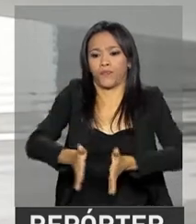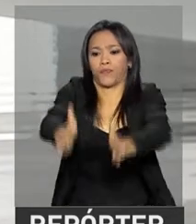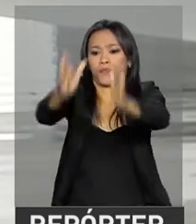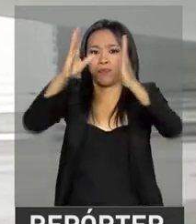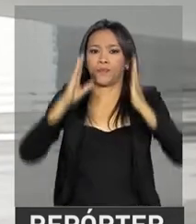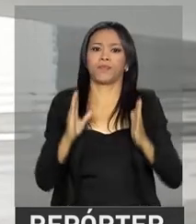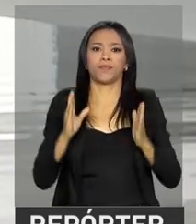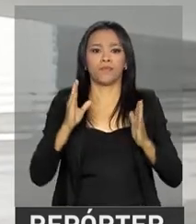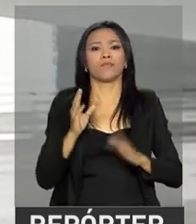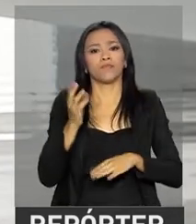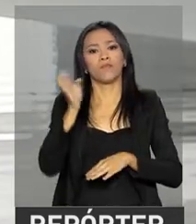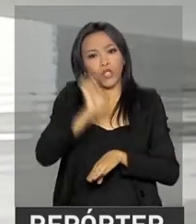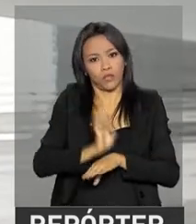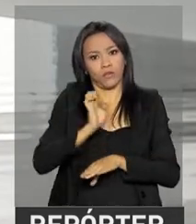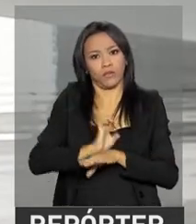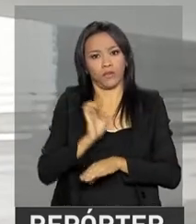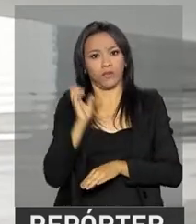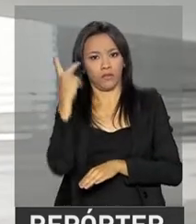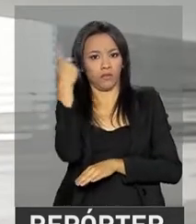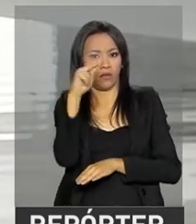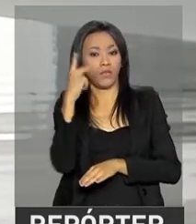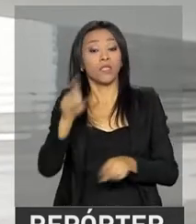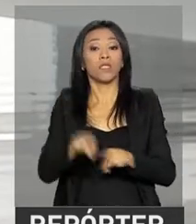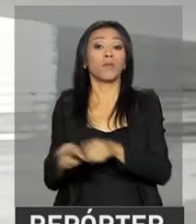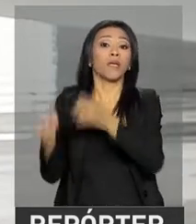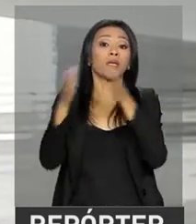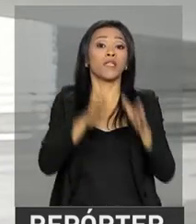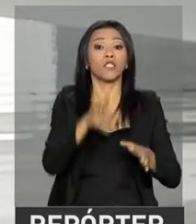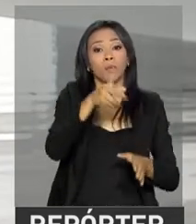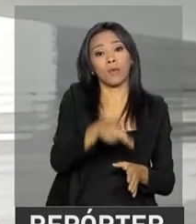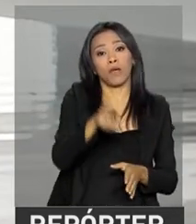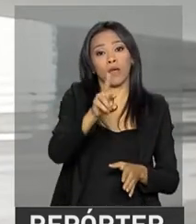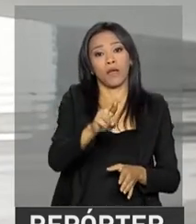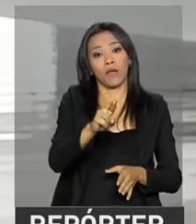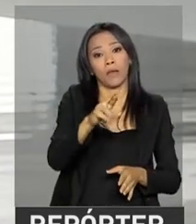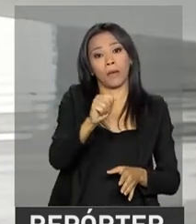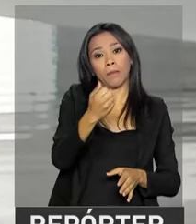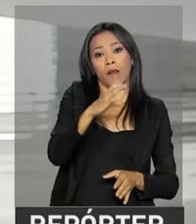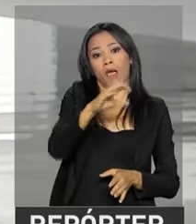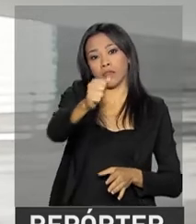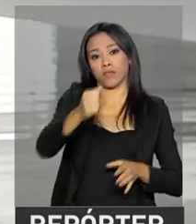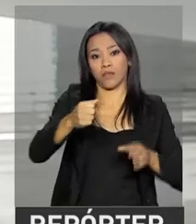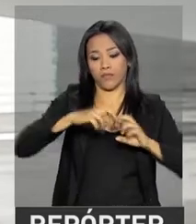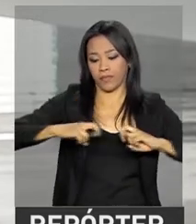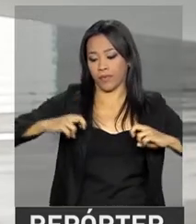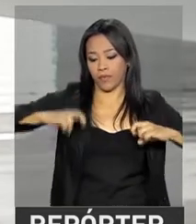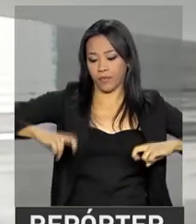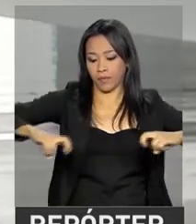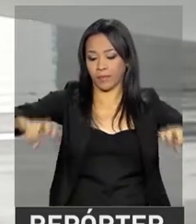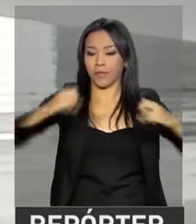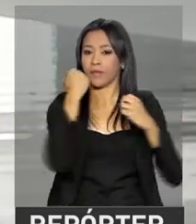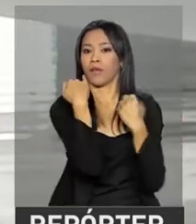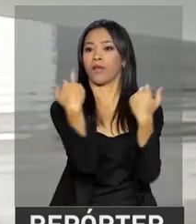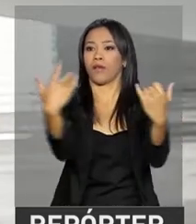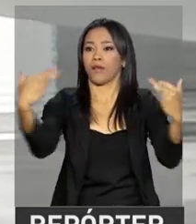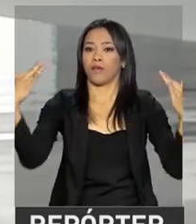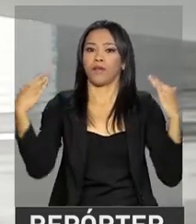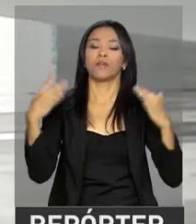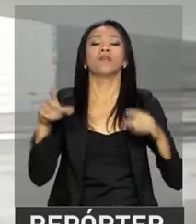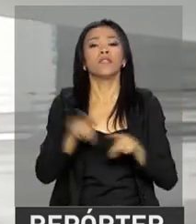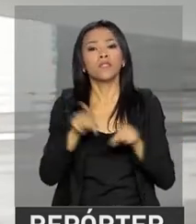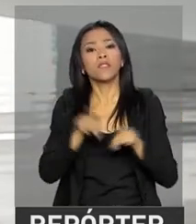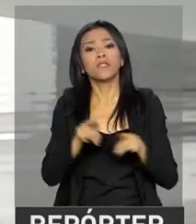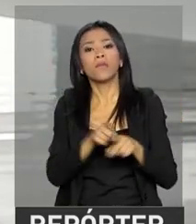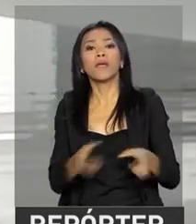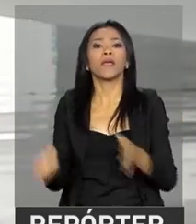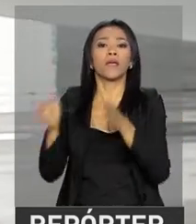de uma rodovia estadual e também de uma praça e do lançamento da construção de uma barragem para conter